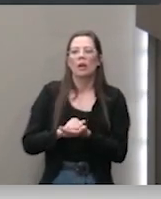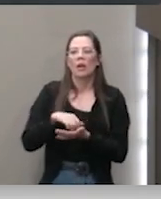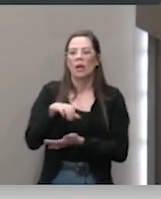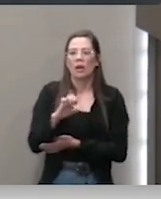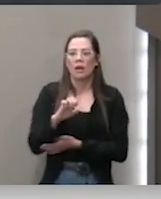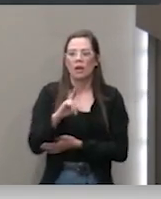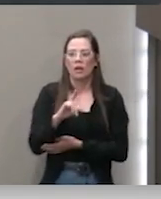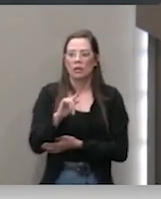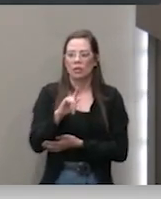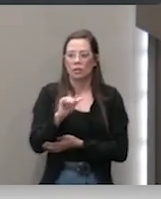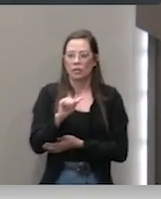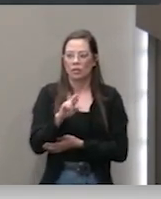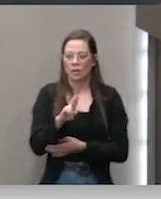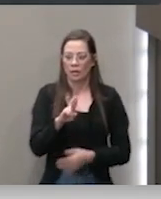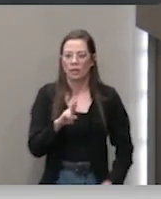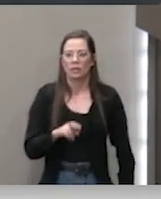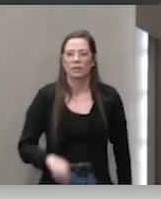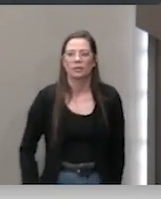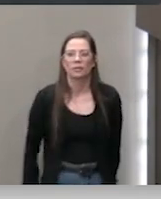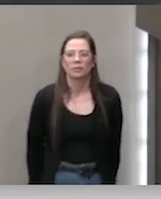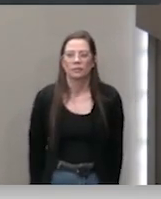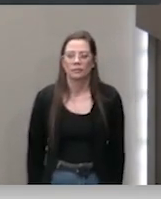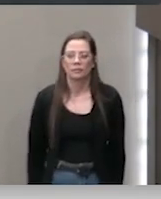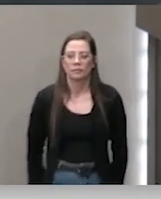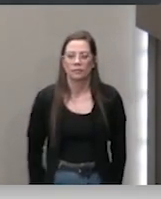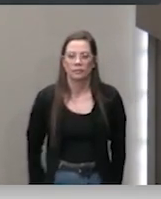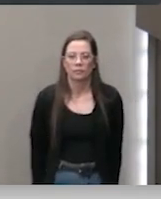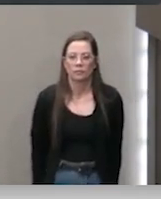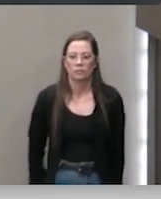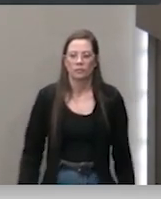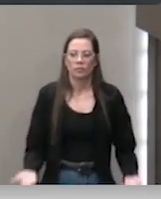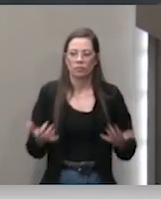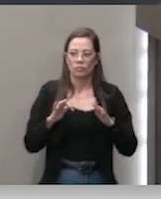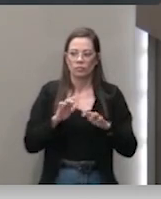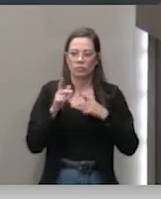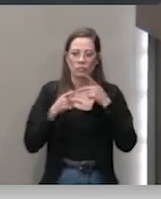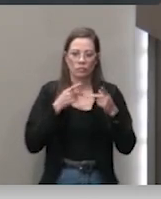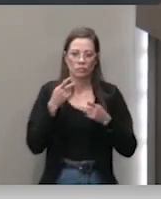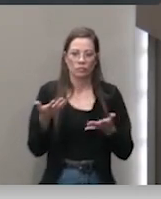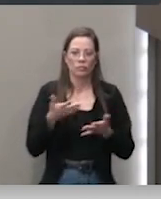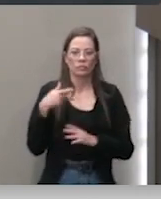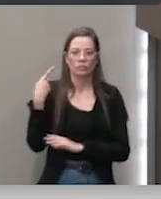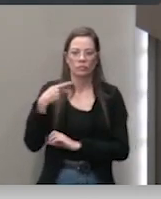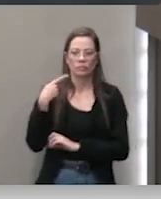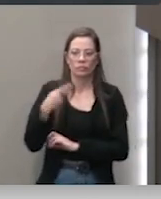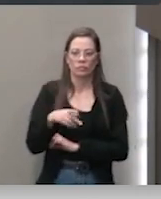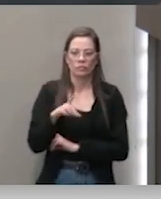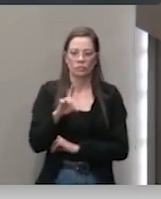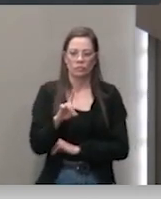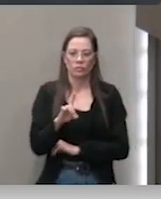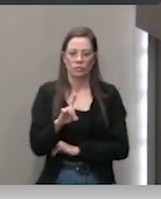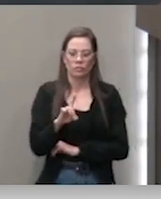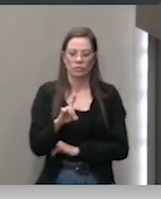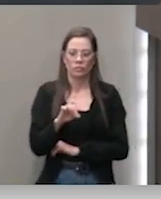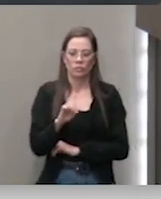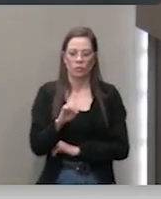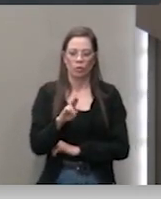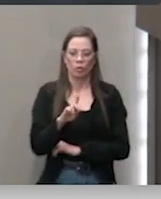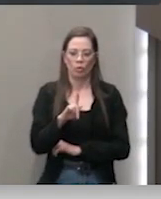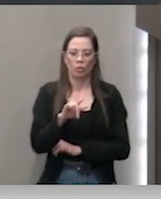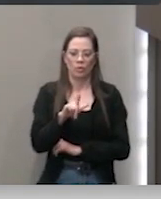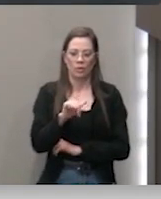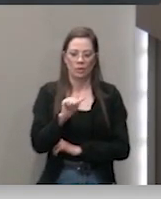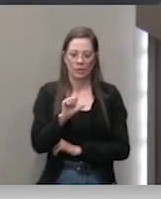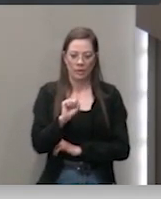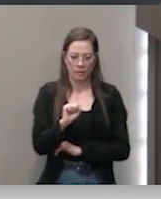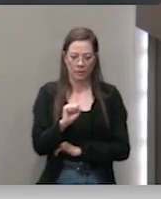Fugo Mandioca, declina, Mandioca. Vereador Douglas Pereto, nosso professor, um